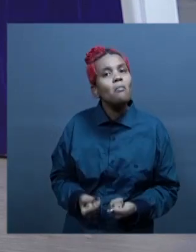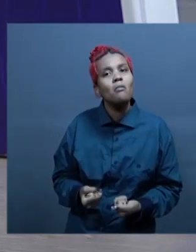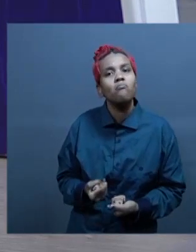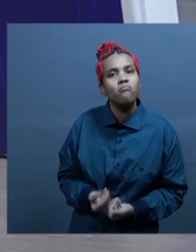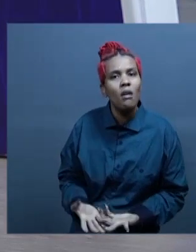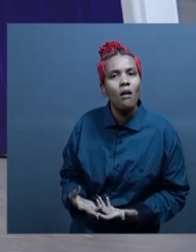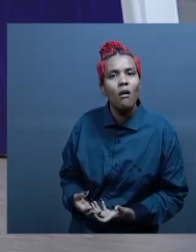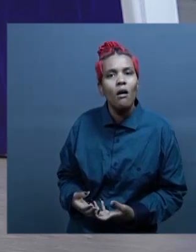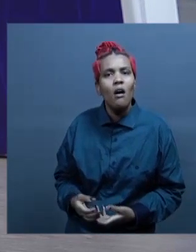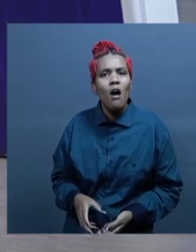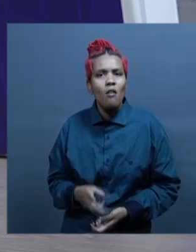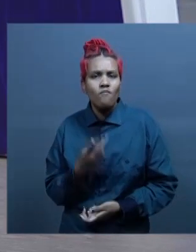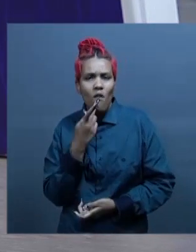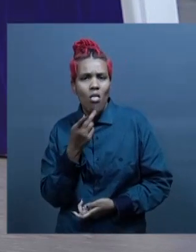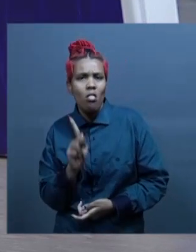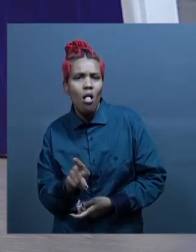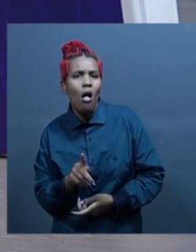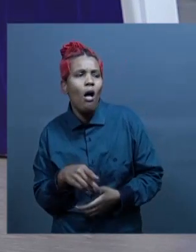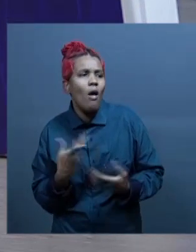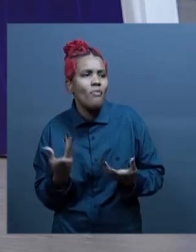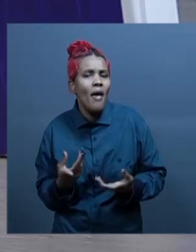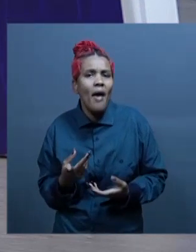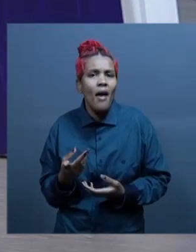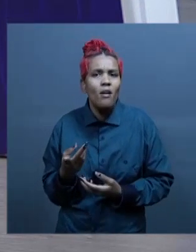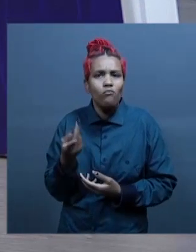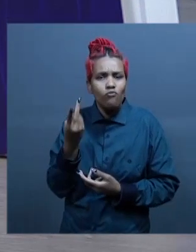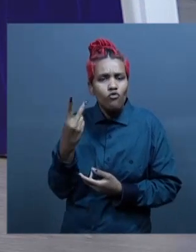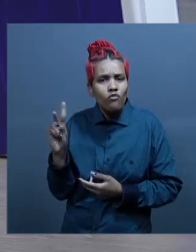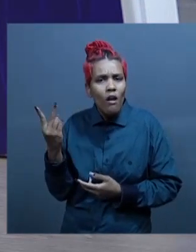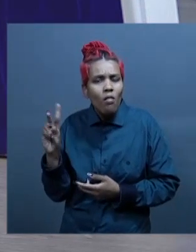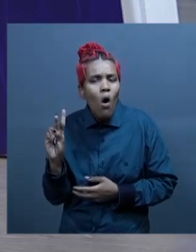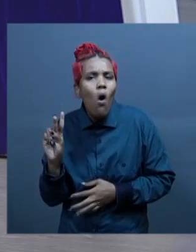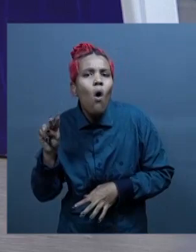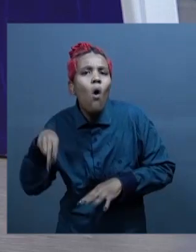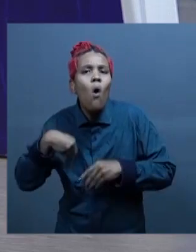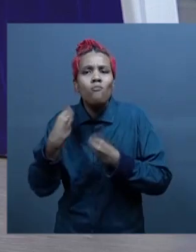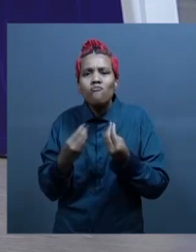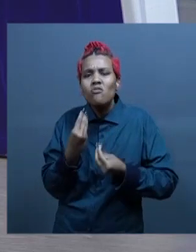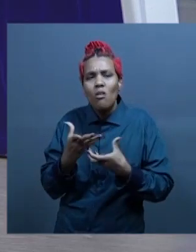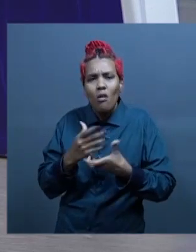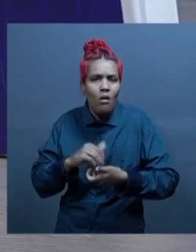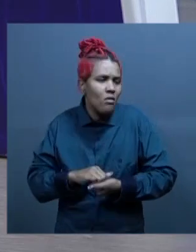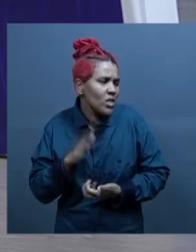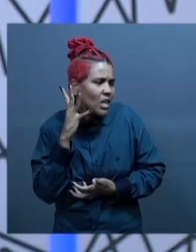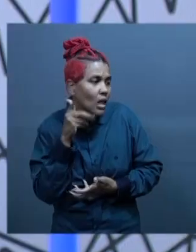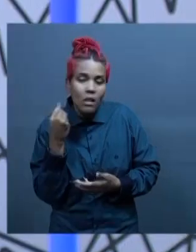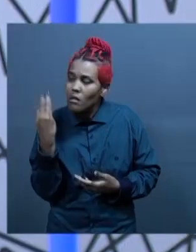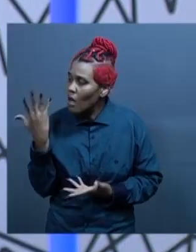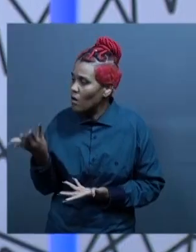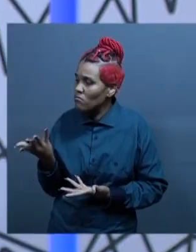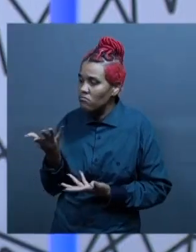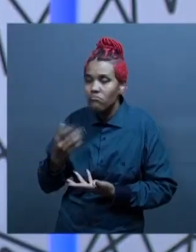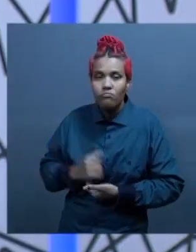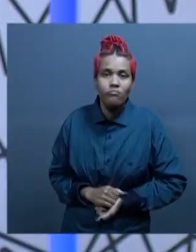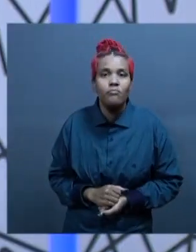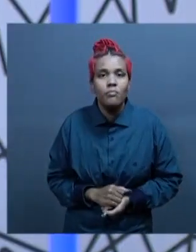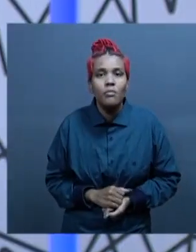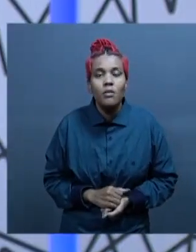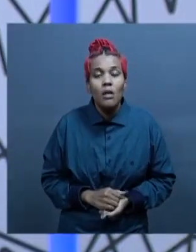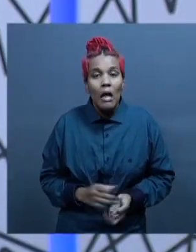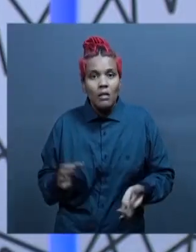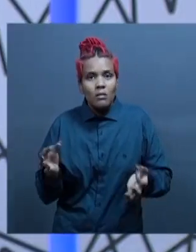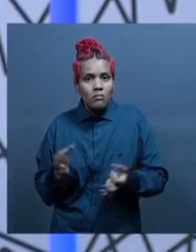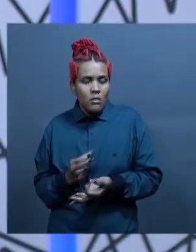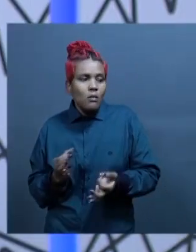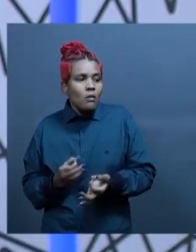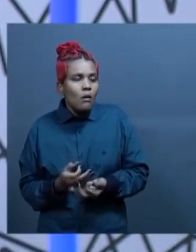valores isso hoje é uma tendência não tem volta que vocês acham sim certamente na até a questão